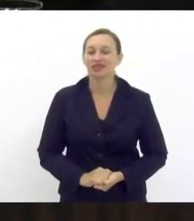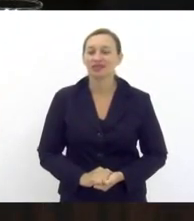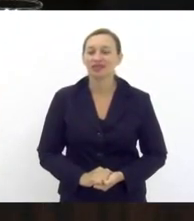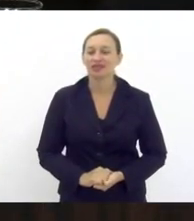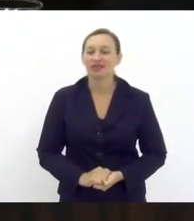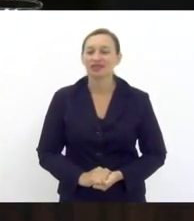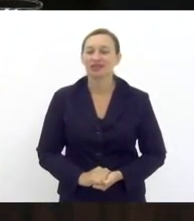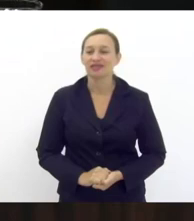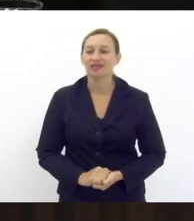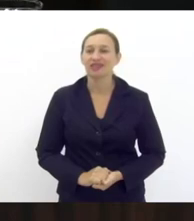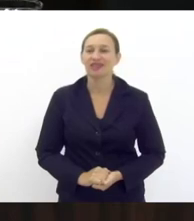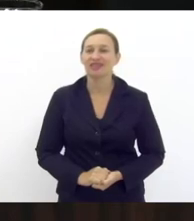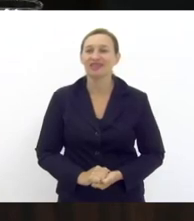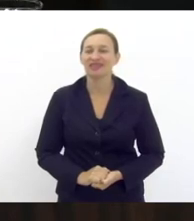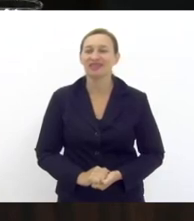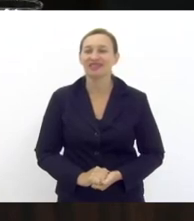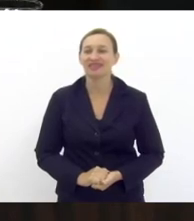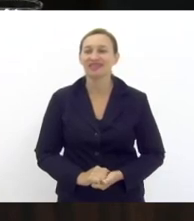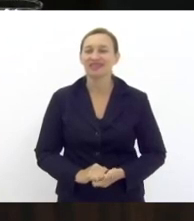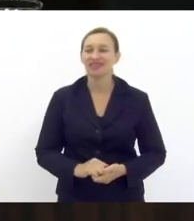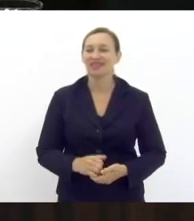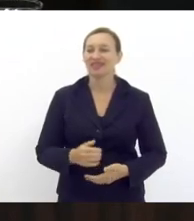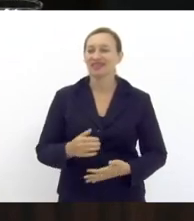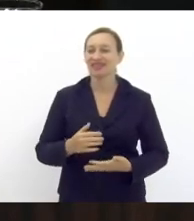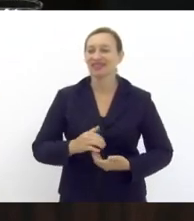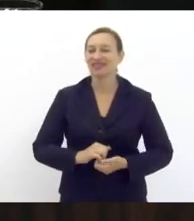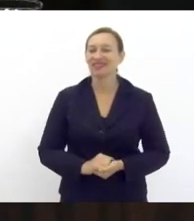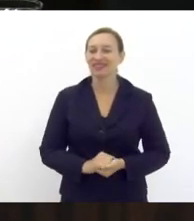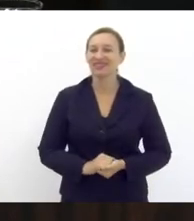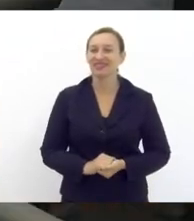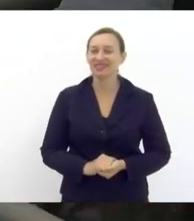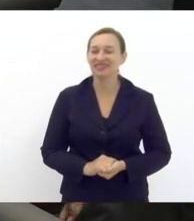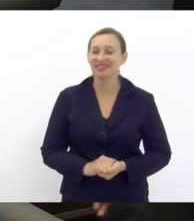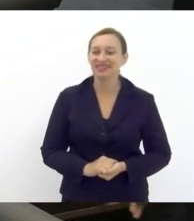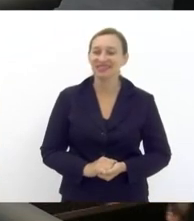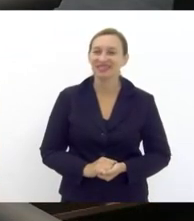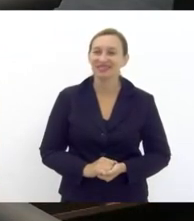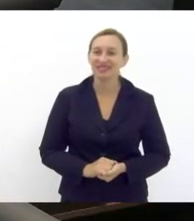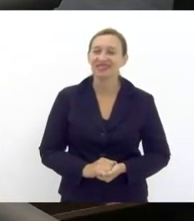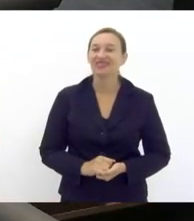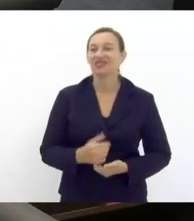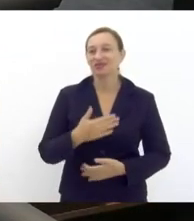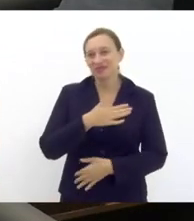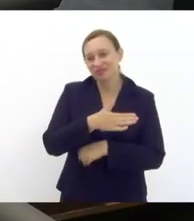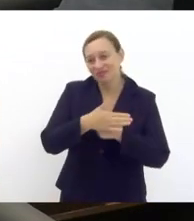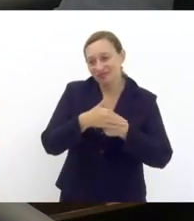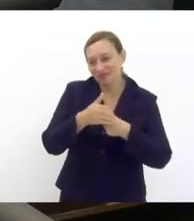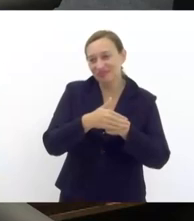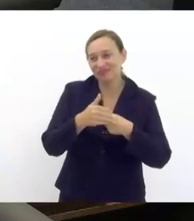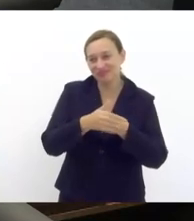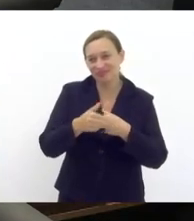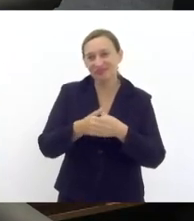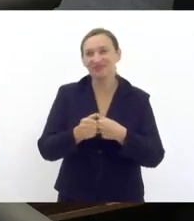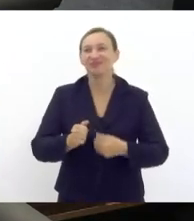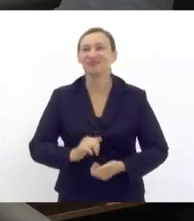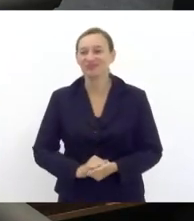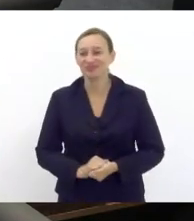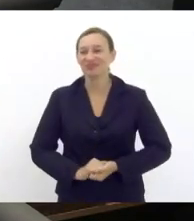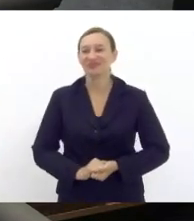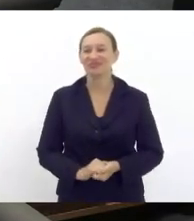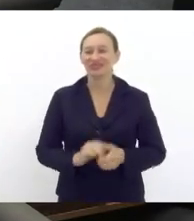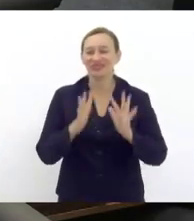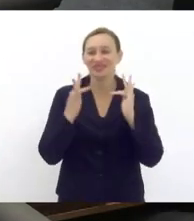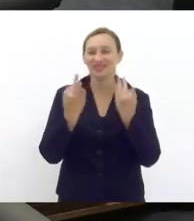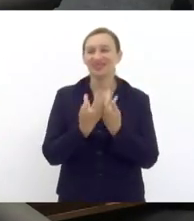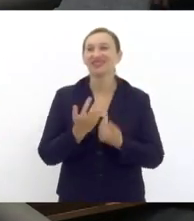Rodrigo Bacelar, sua solicitação, tá, deputado? E meu muito obrigado aí pelo carinho com a família, tá bom?